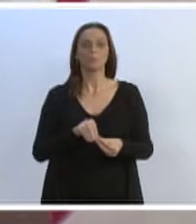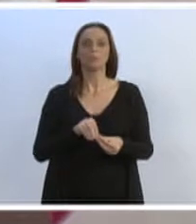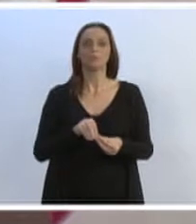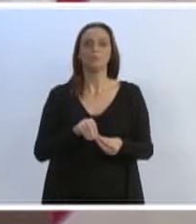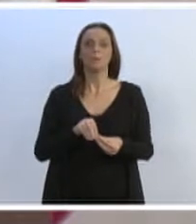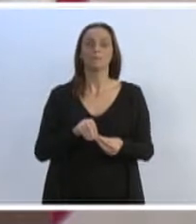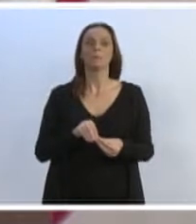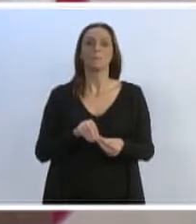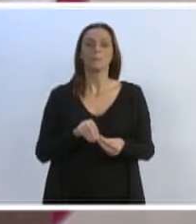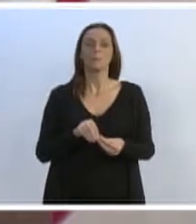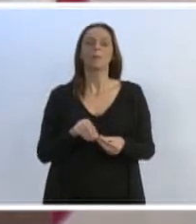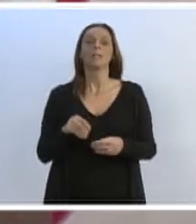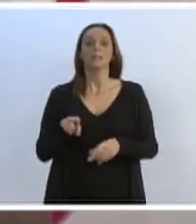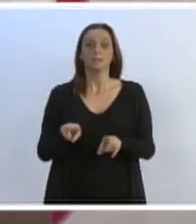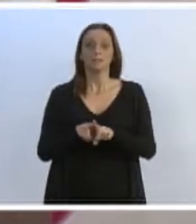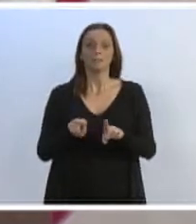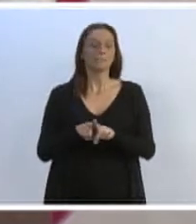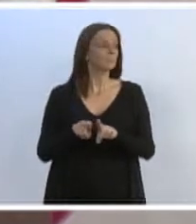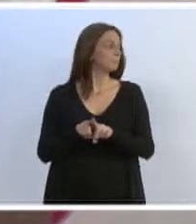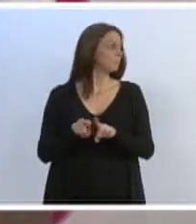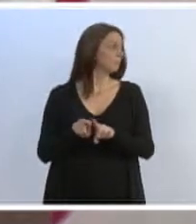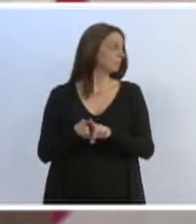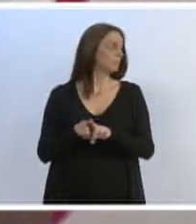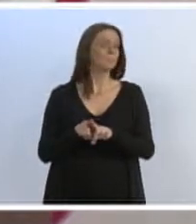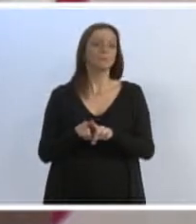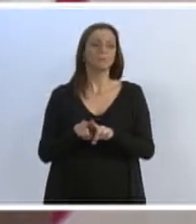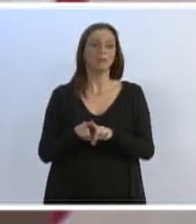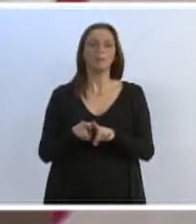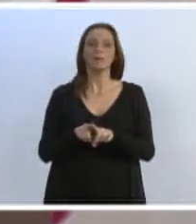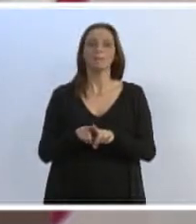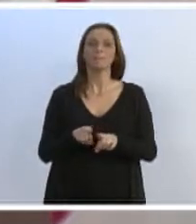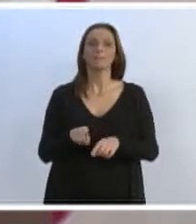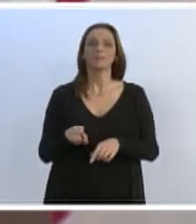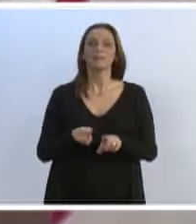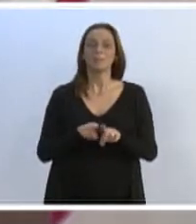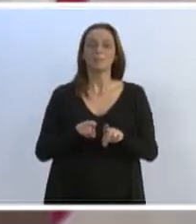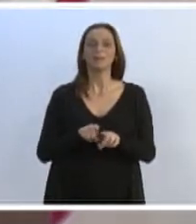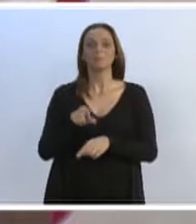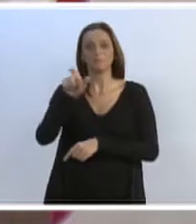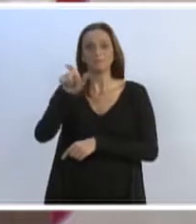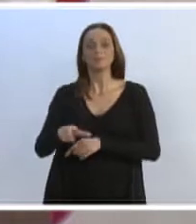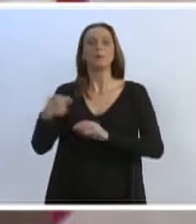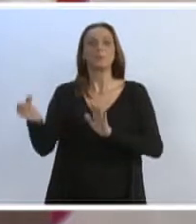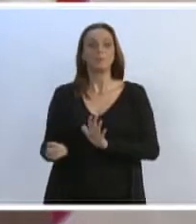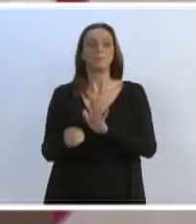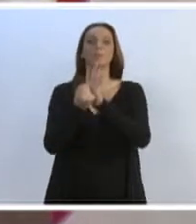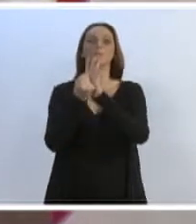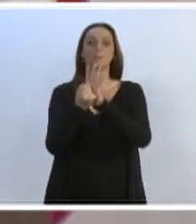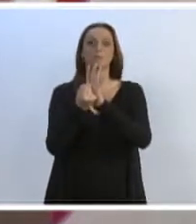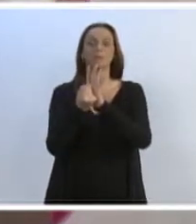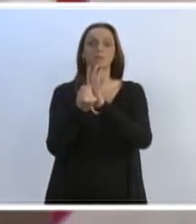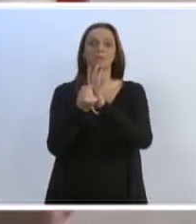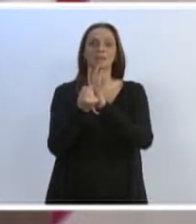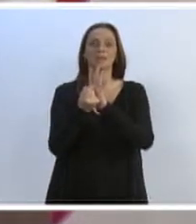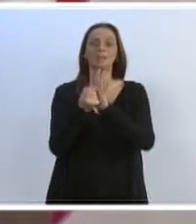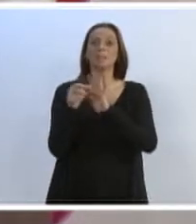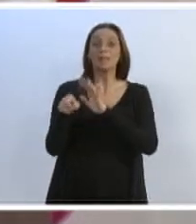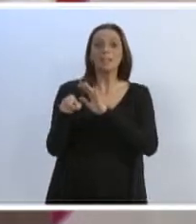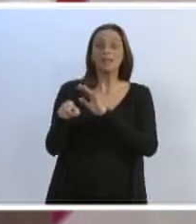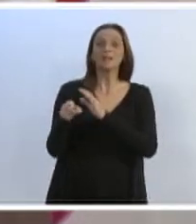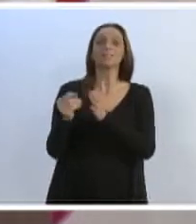se revisa, né? Às vezes se esquece, às vezes se tenta trazer de volta algumas memórias que que talvez